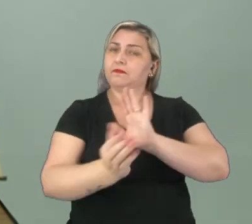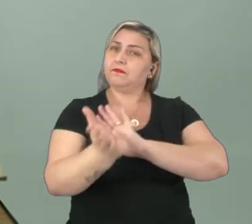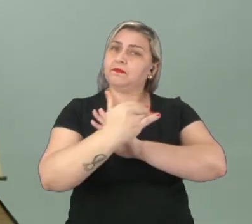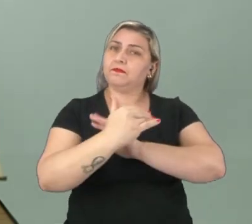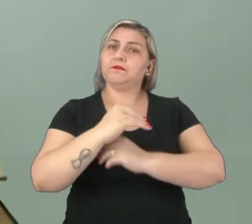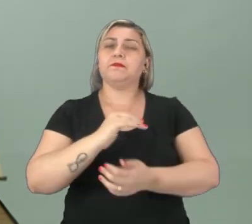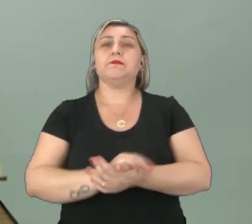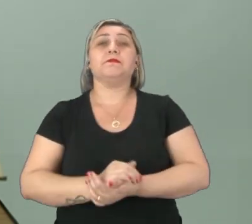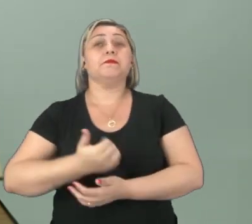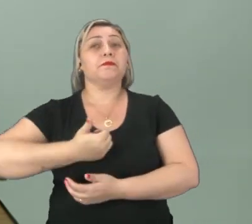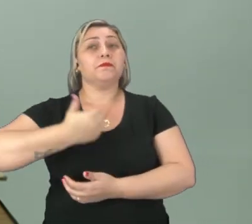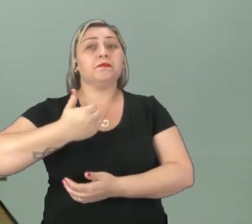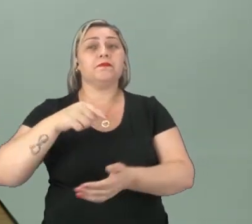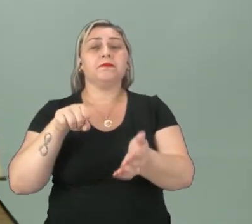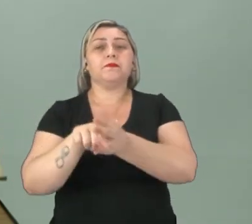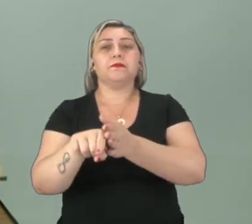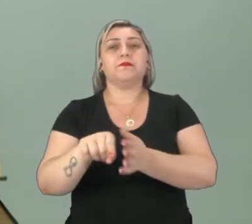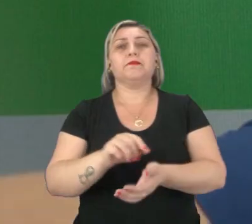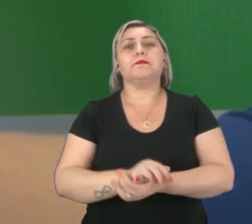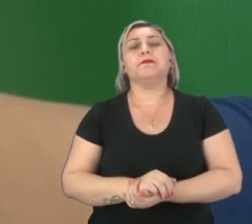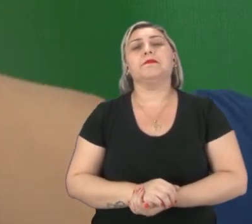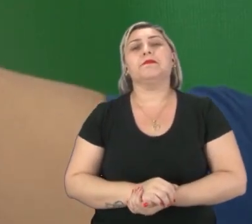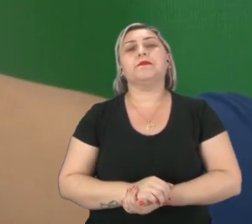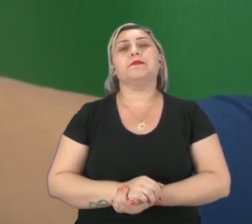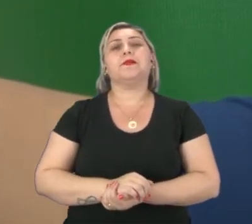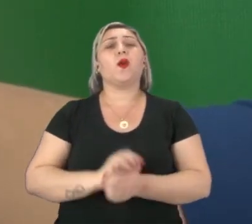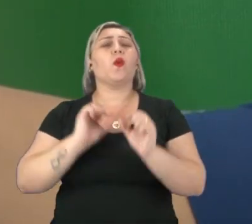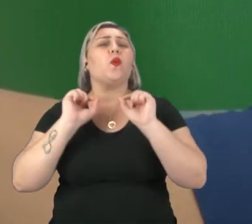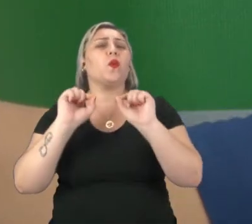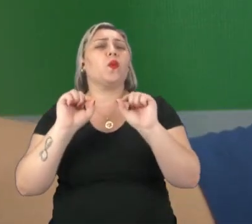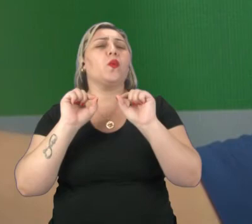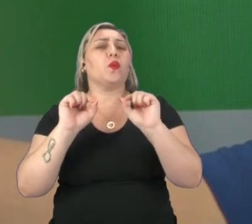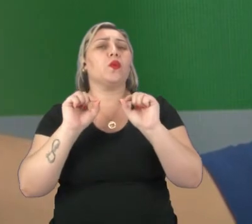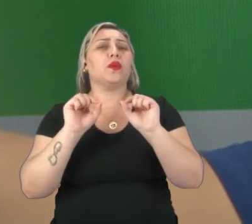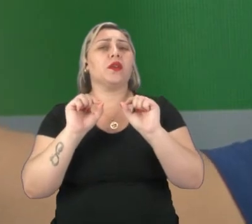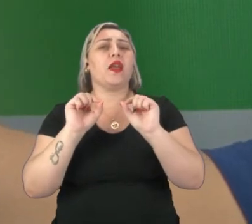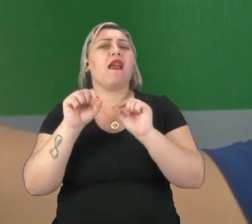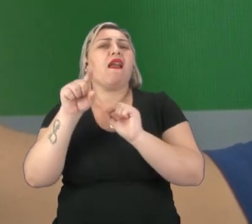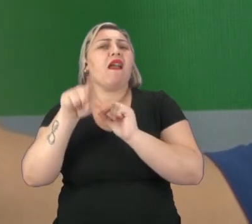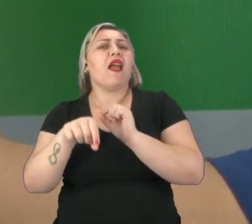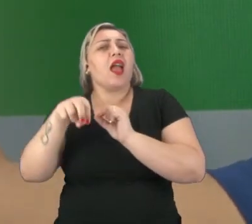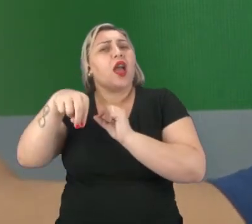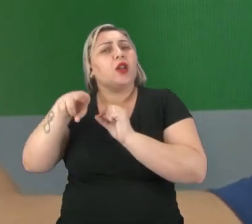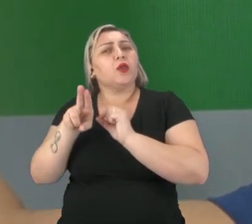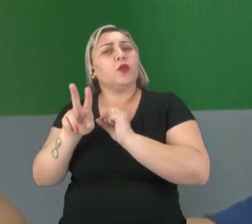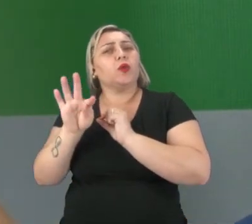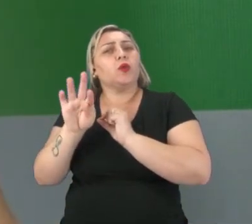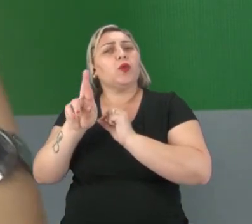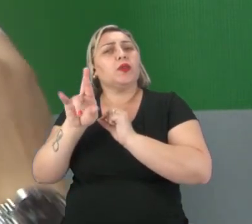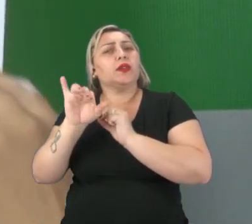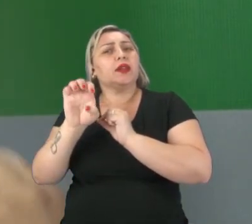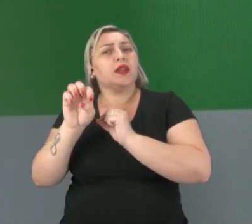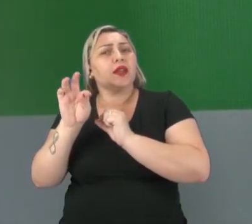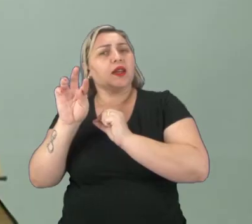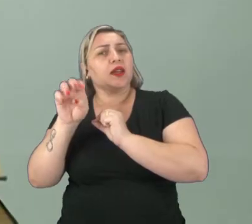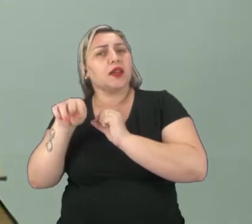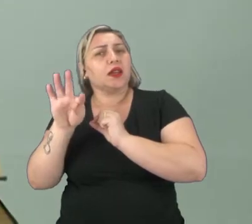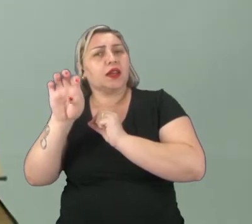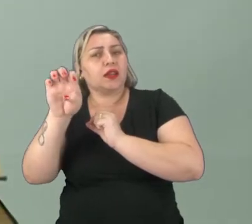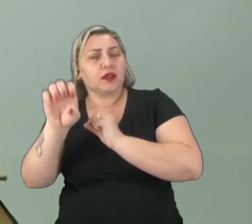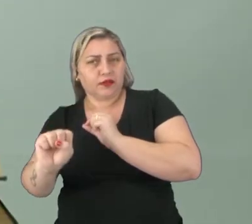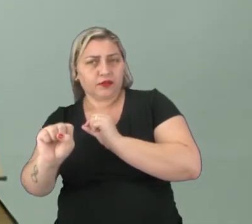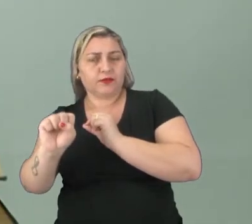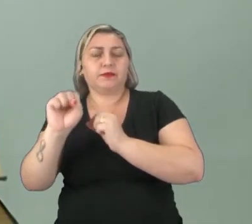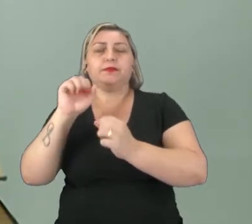lá. A primeira pergunta é: o que são nutrientes? Os nutrientes são os